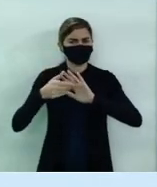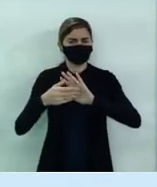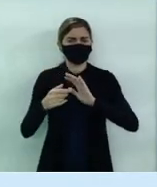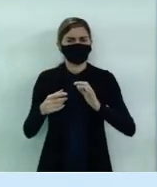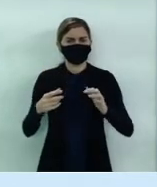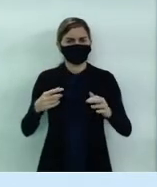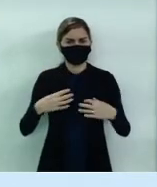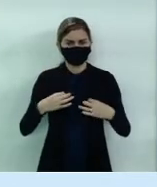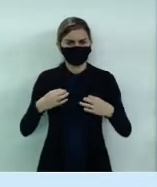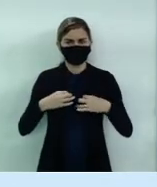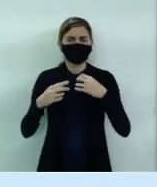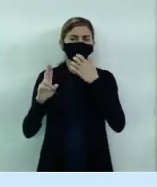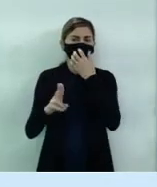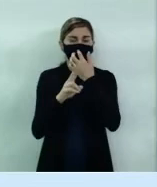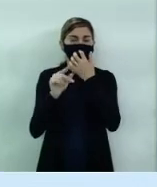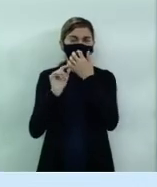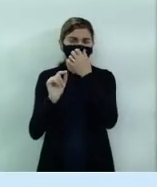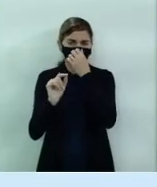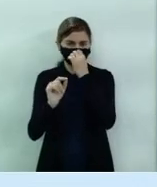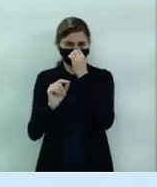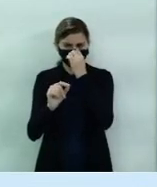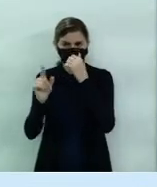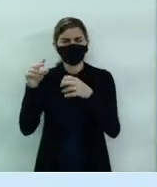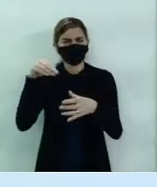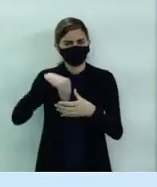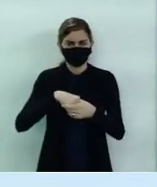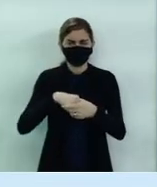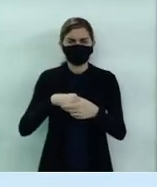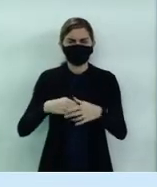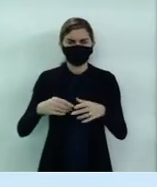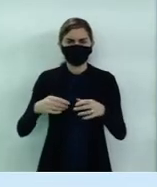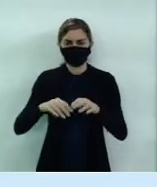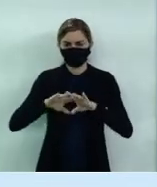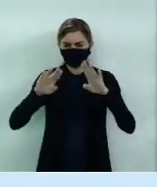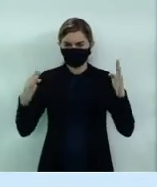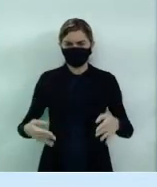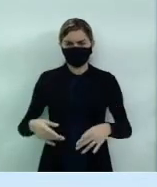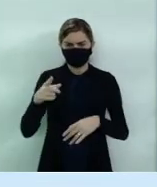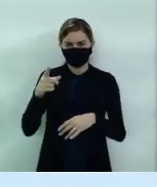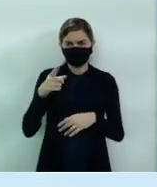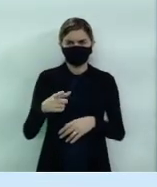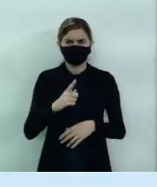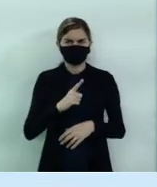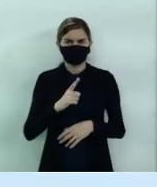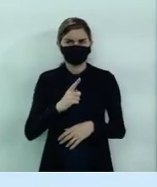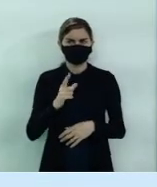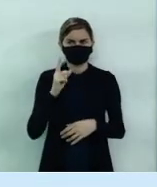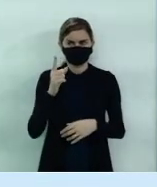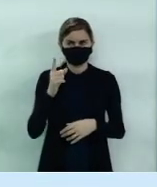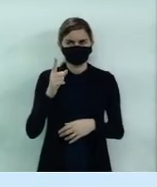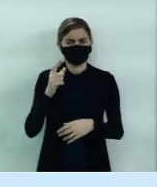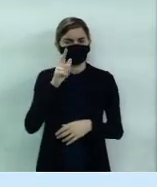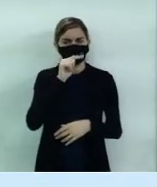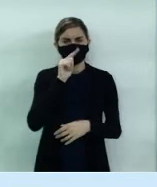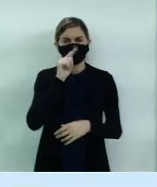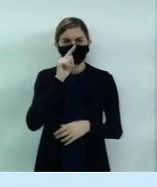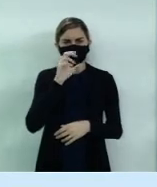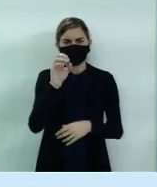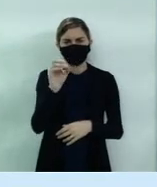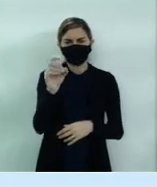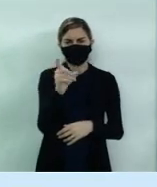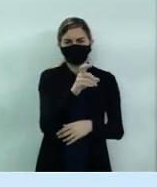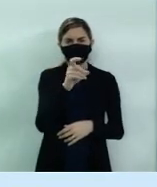que é que eu vou utilizar? Né? Coloquei aqui na mesa para vocês. Eu tenho água